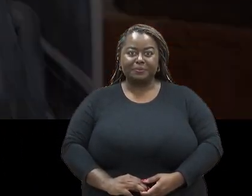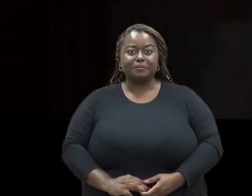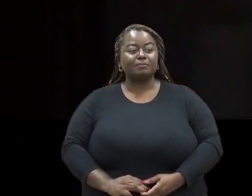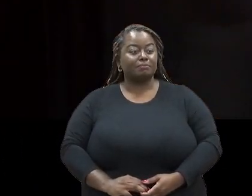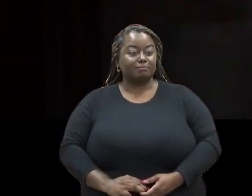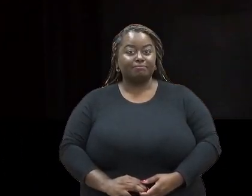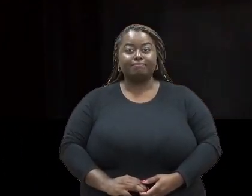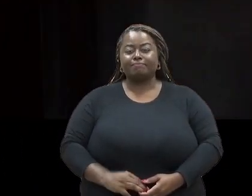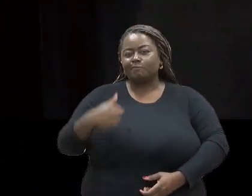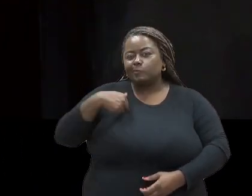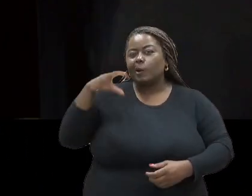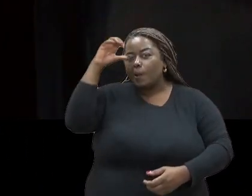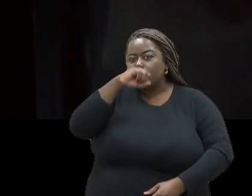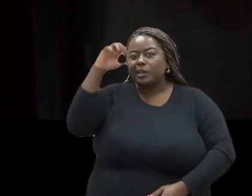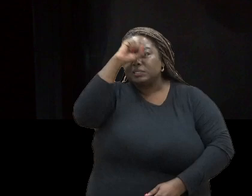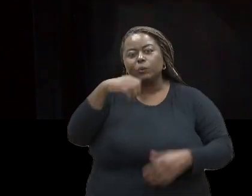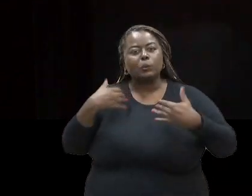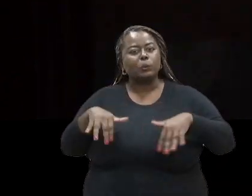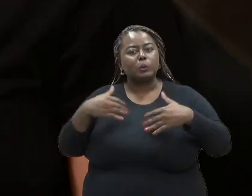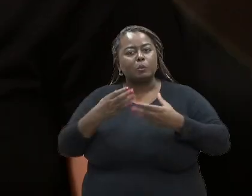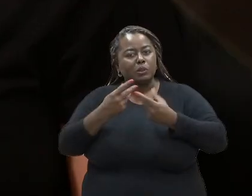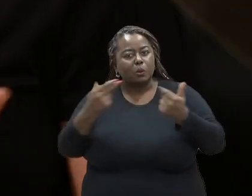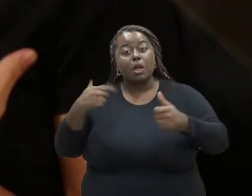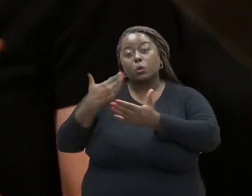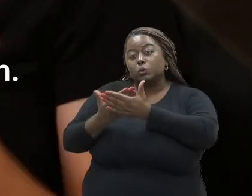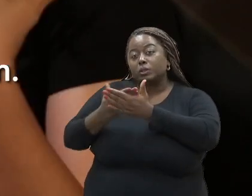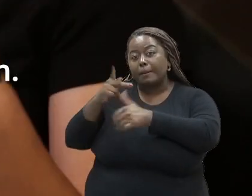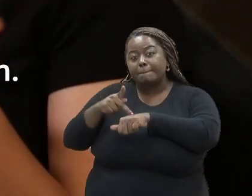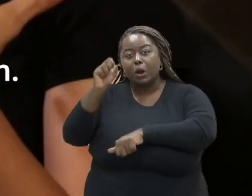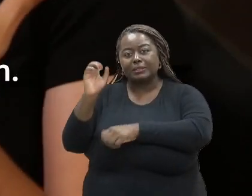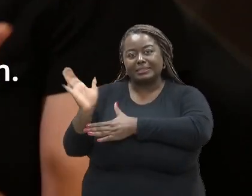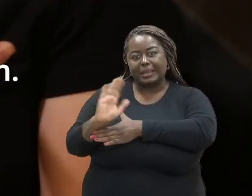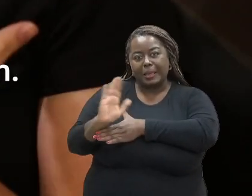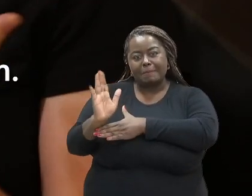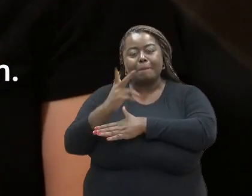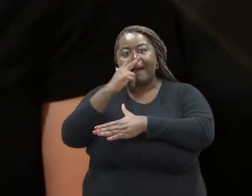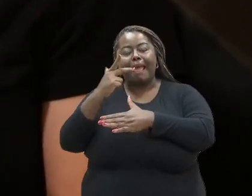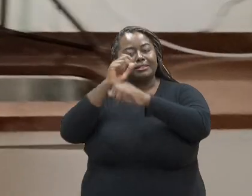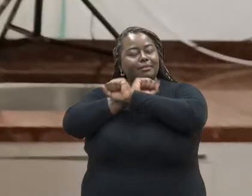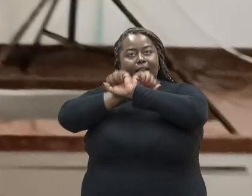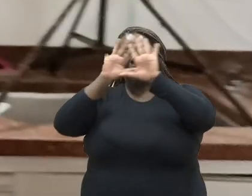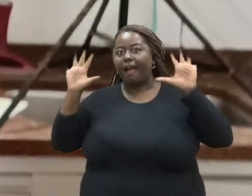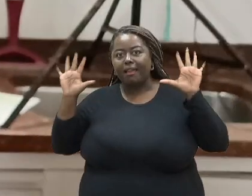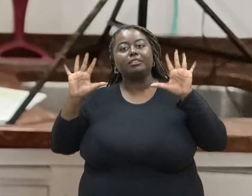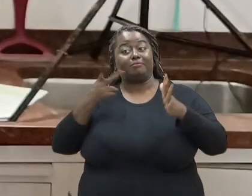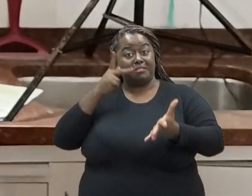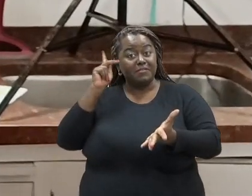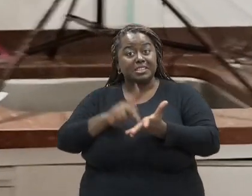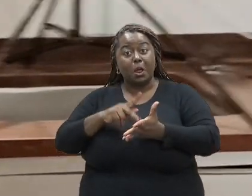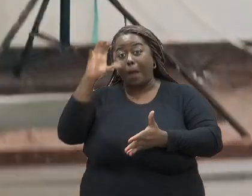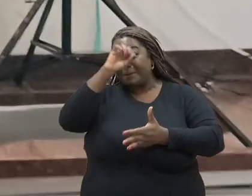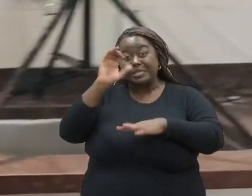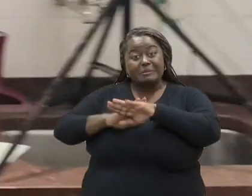Eu aprendi muita coisa. Eu tô fazendo pós em cinema, então parece que clareou muita coisa pra mim. Pra ser sincera, eu acho que eu aprendi